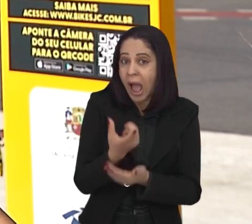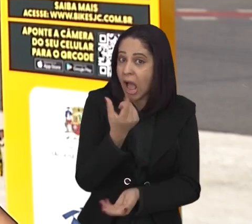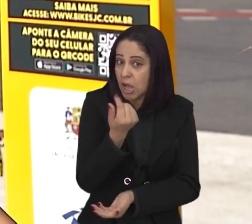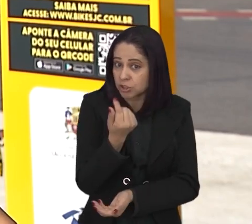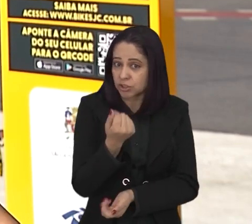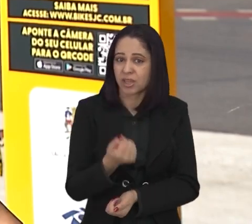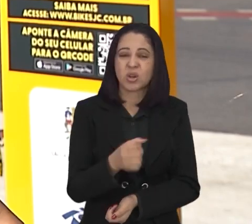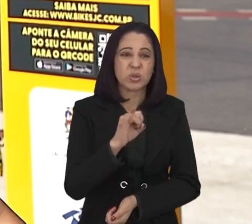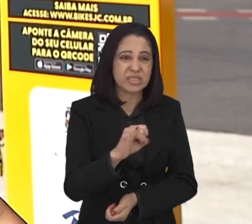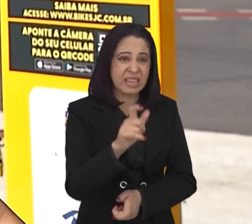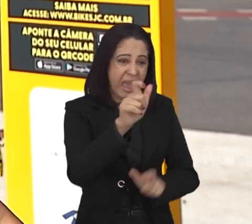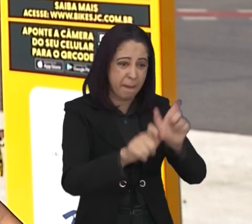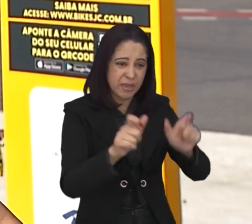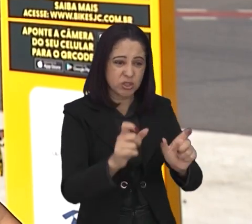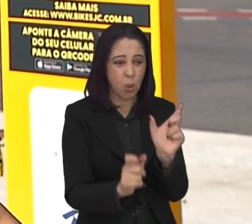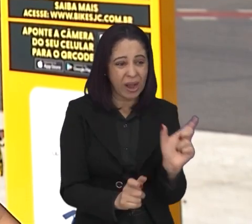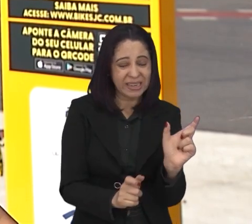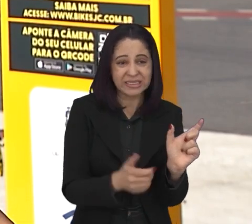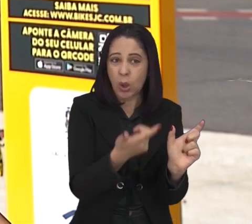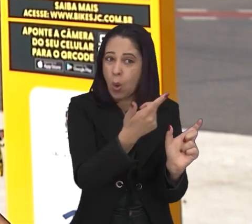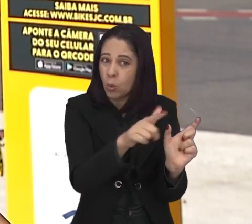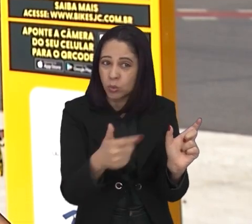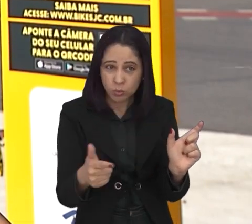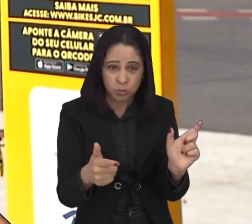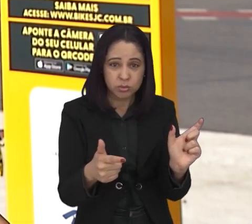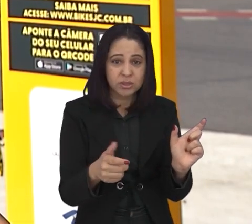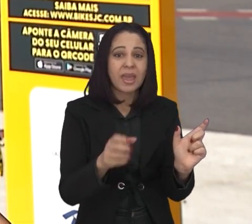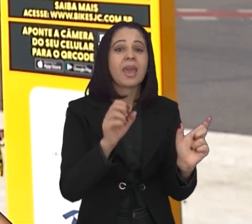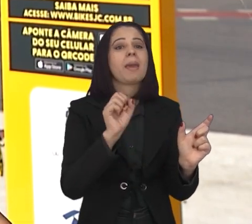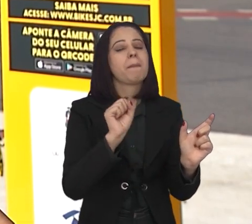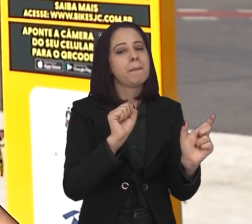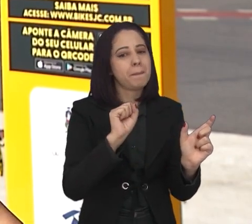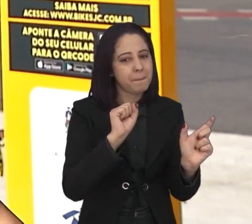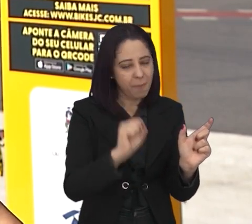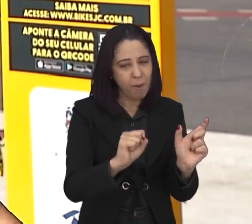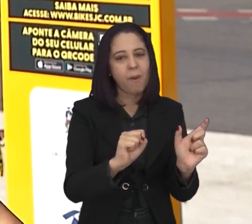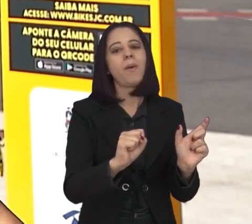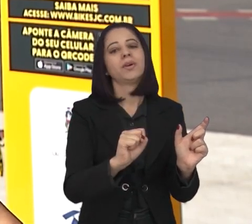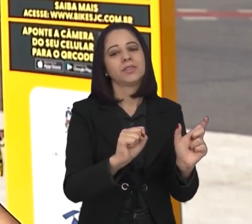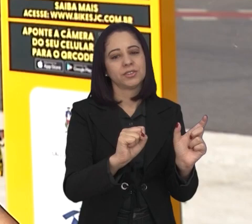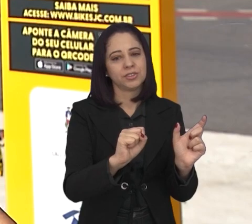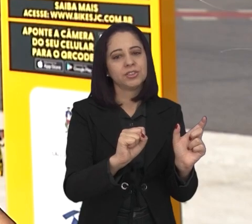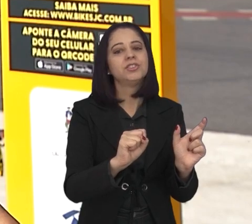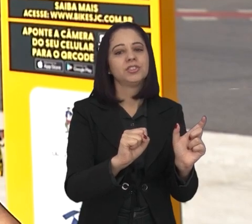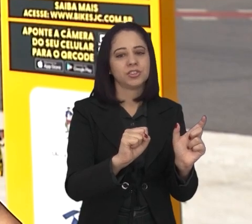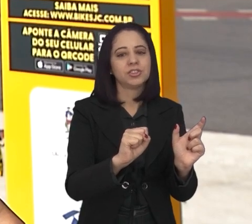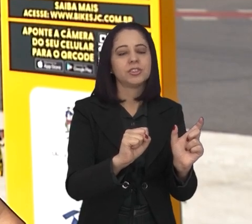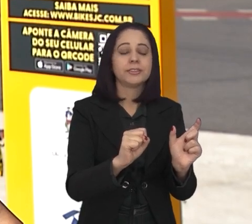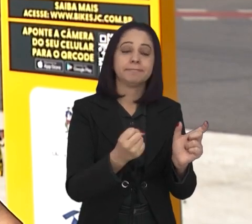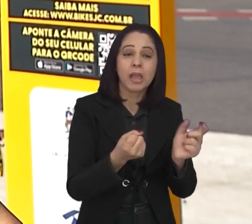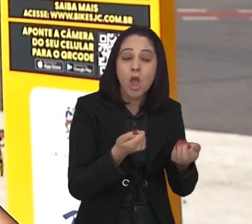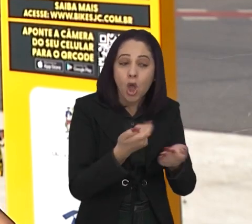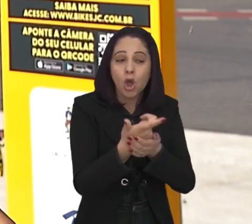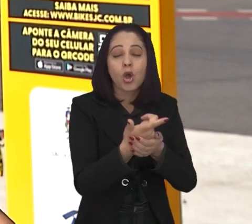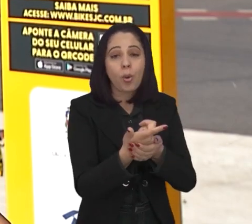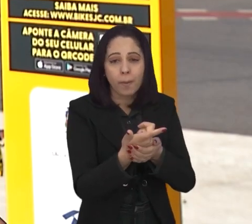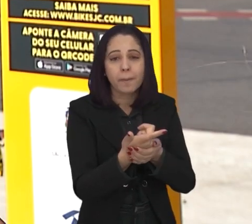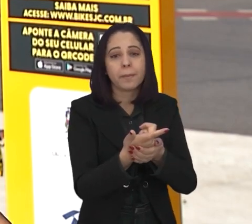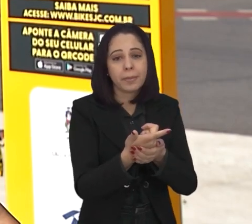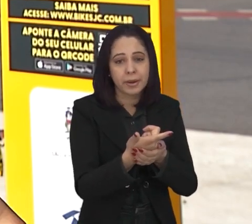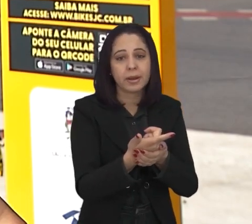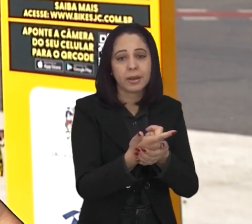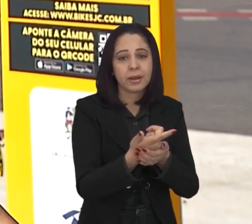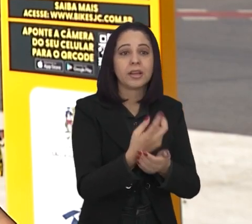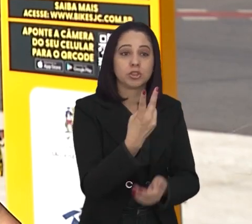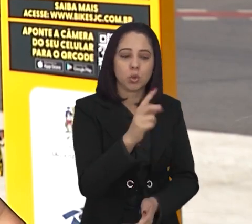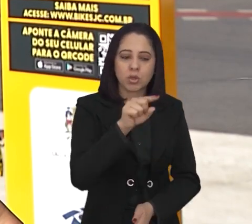bilhete único, ele vai estar fazendo a compra, né, de forma aí R$2,50, né,